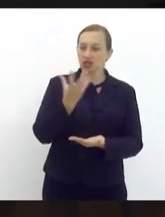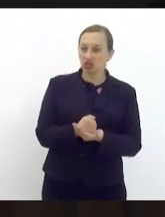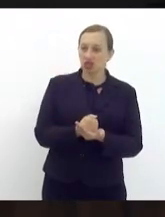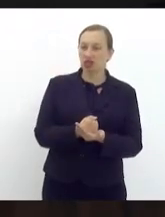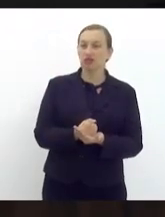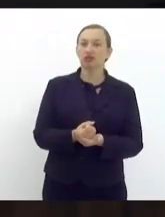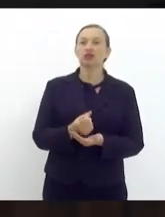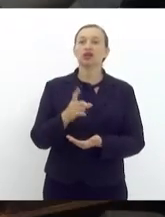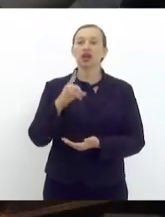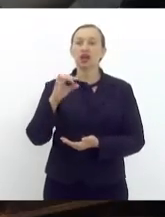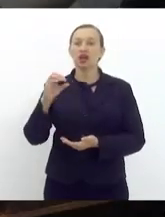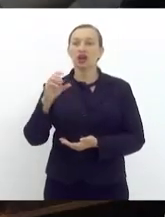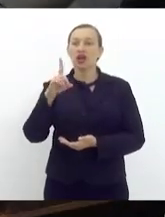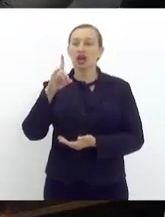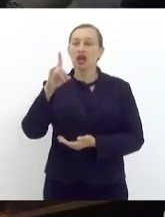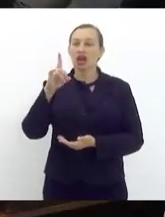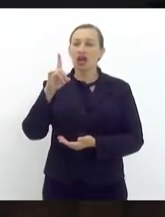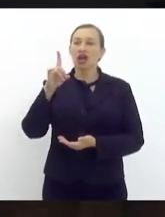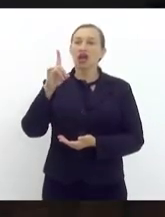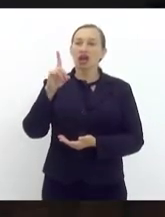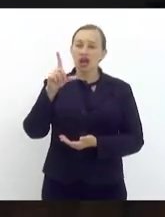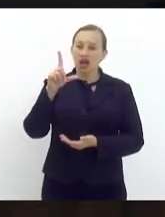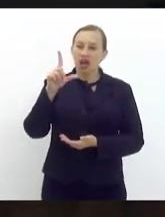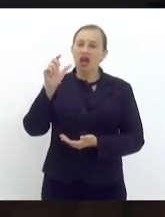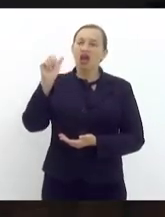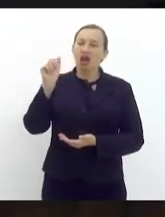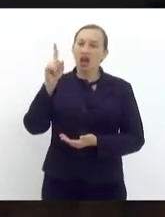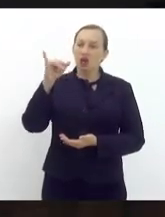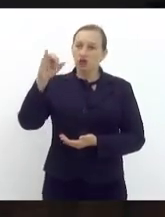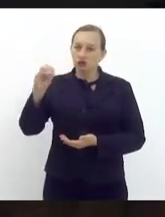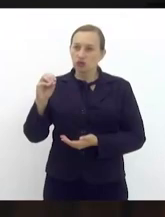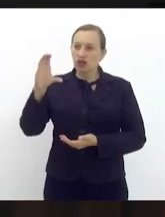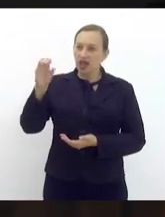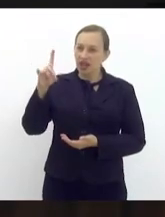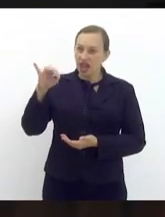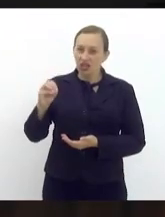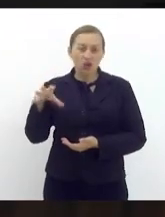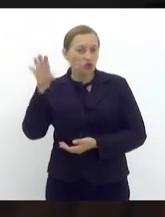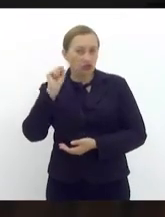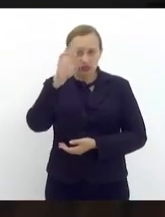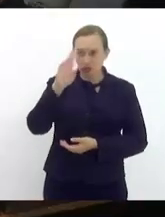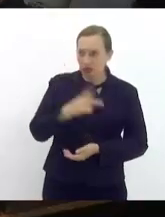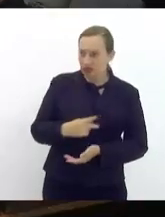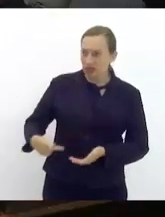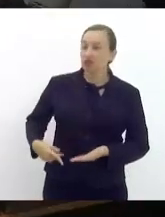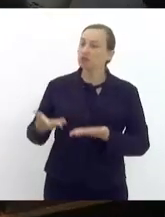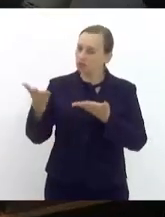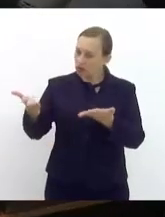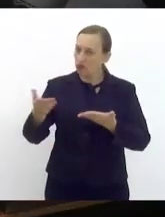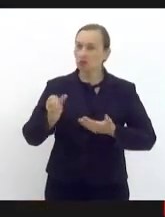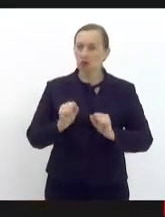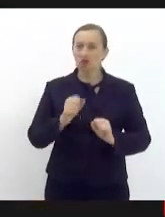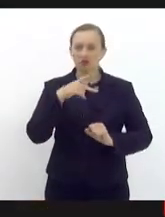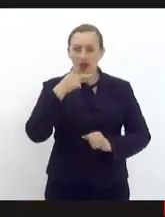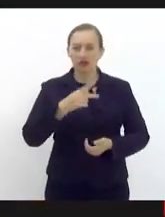Caiado, está me ouvindo, presidente? Caiado, presidente, pode... Lá? Deputado Cláudio Caiado, por favor. Então,